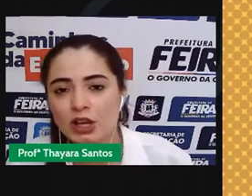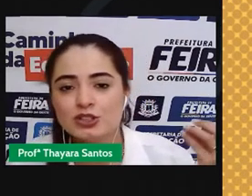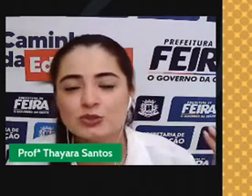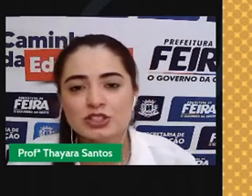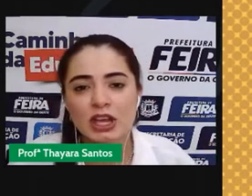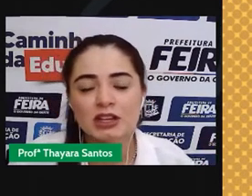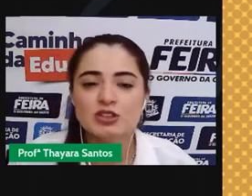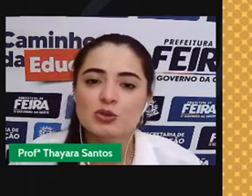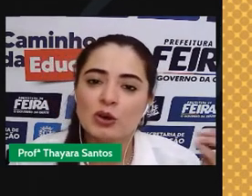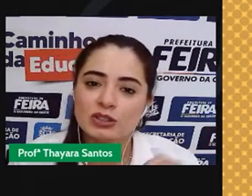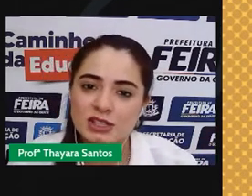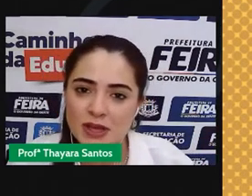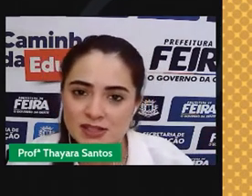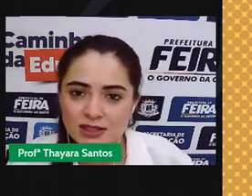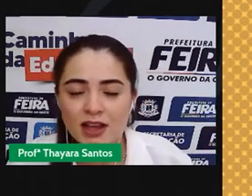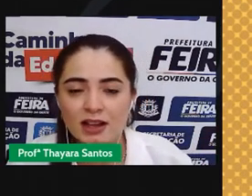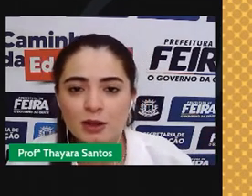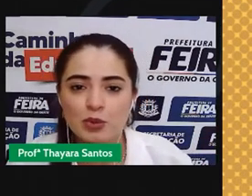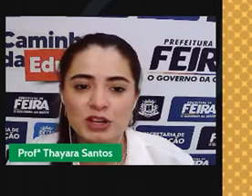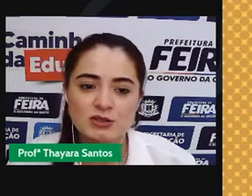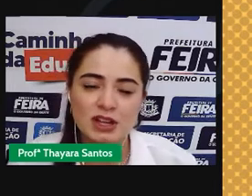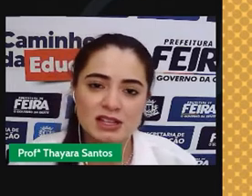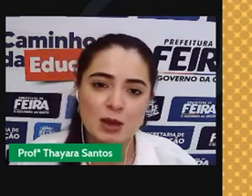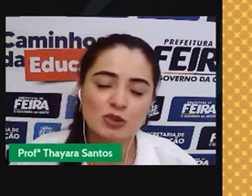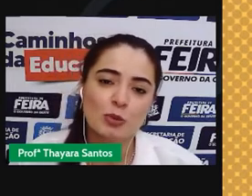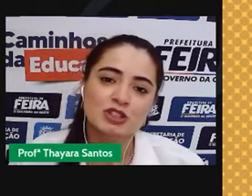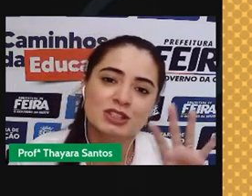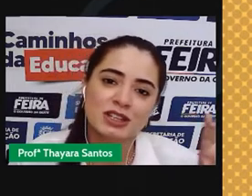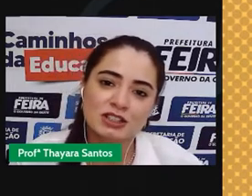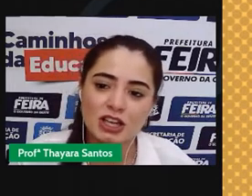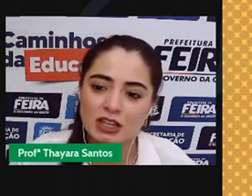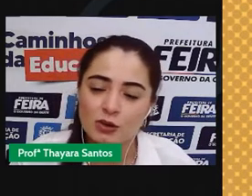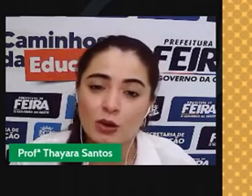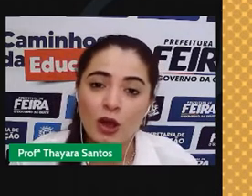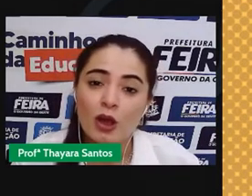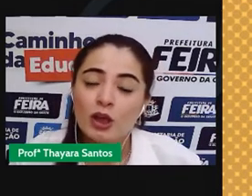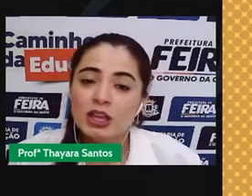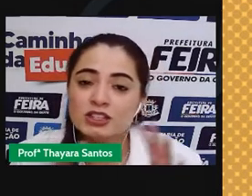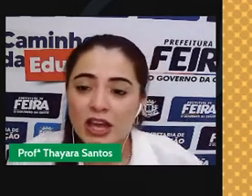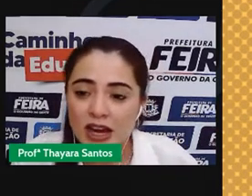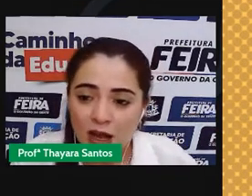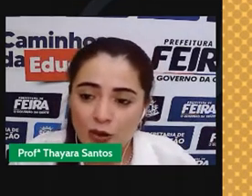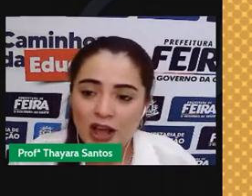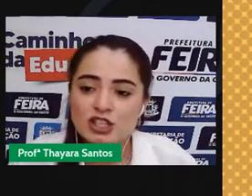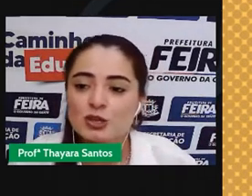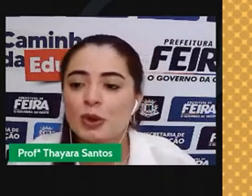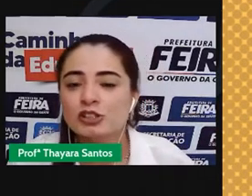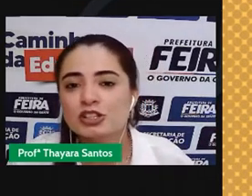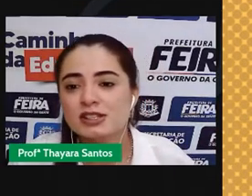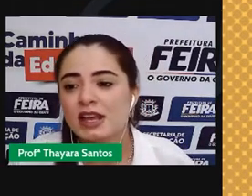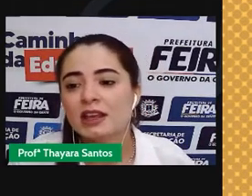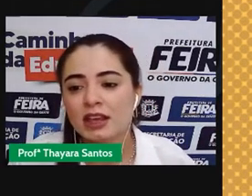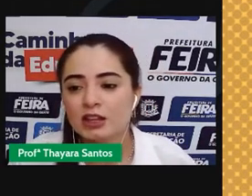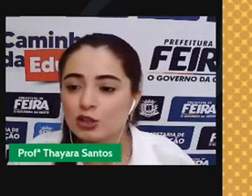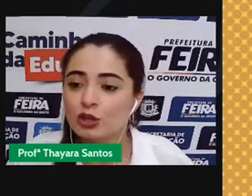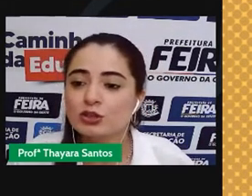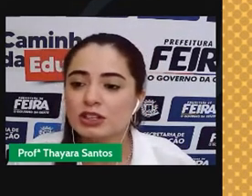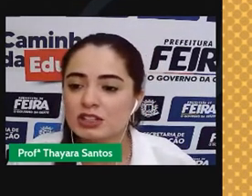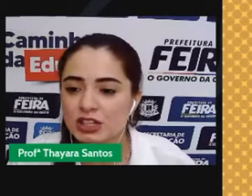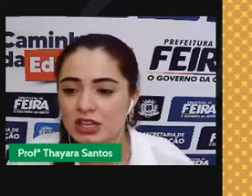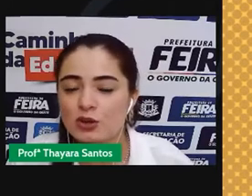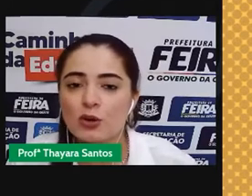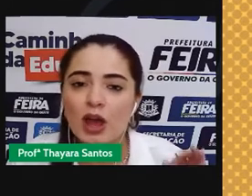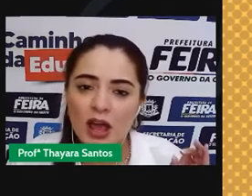inserção de um gene de uma outra espécie dele. Por isso que ele recebe o nome de transgênico. Em geral, a gente pode dizer que